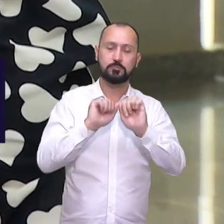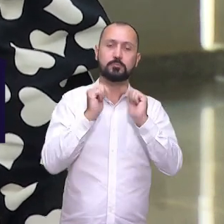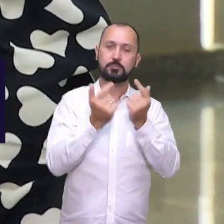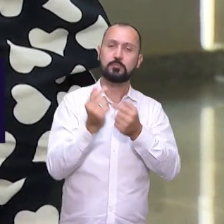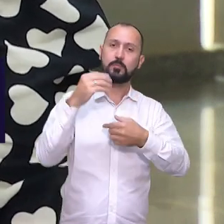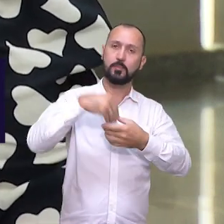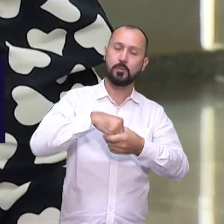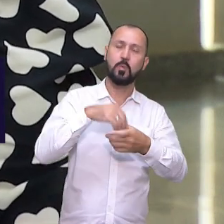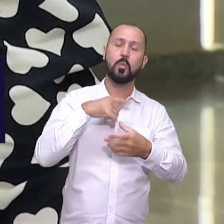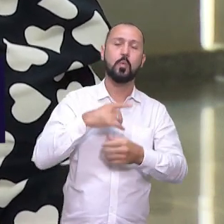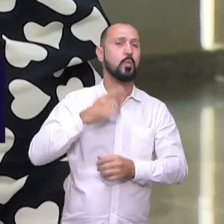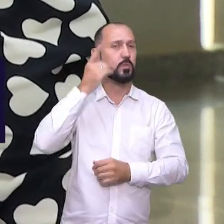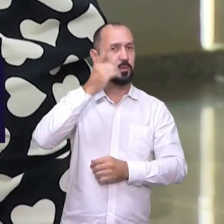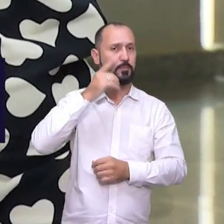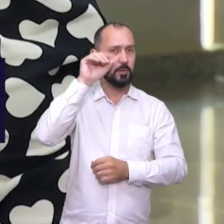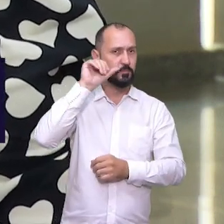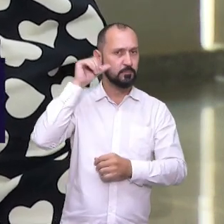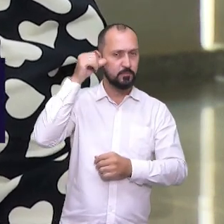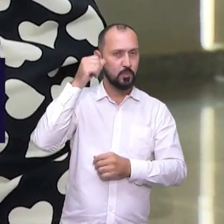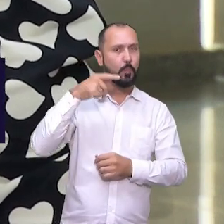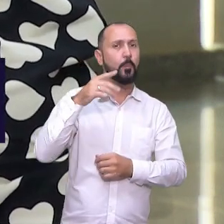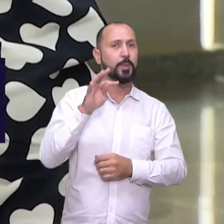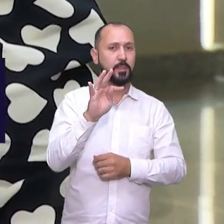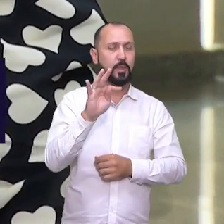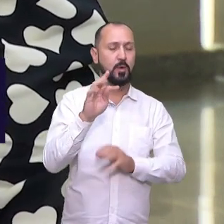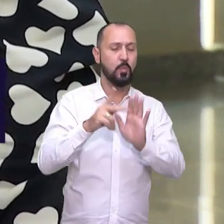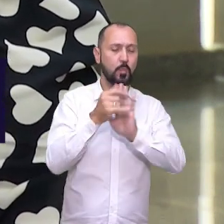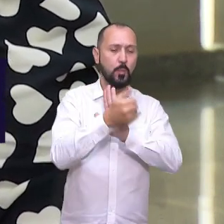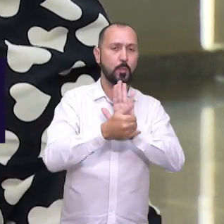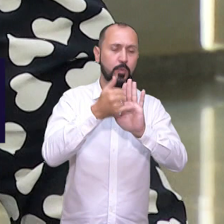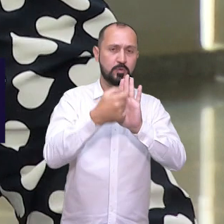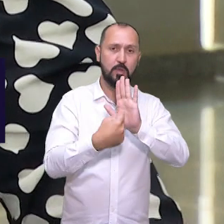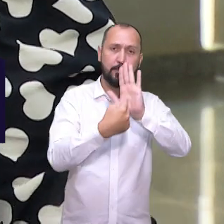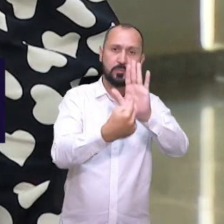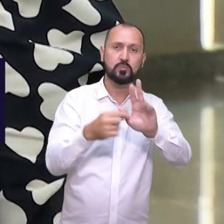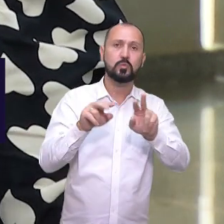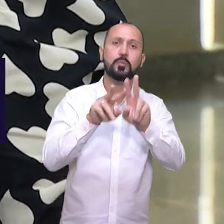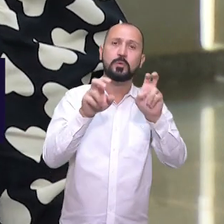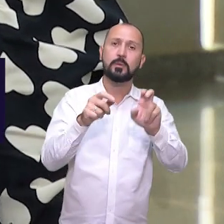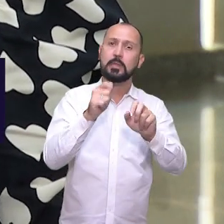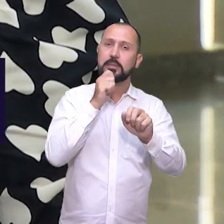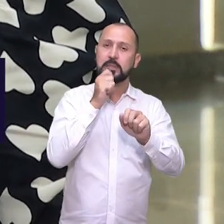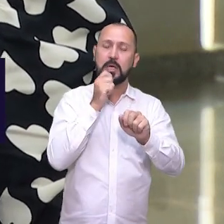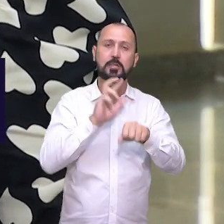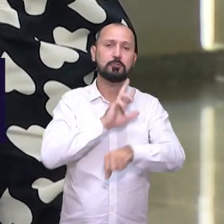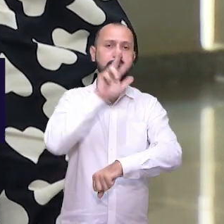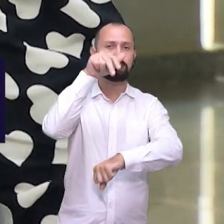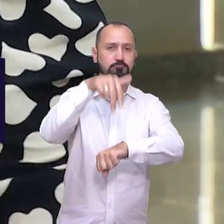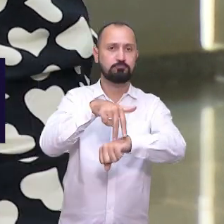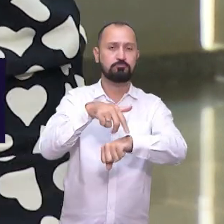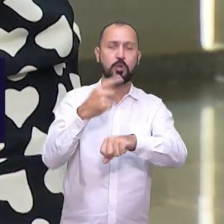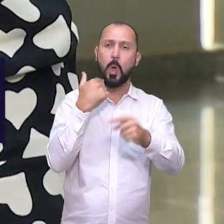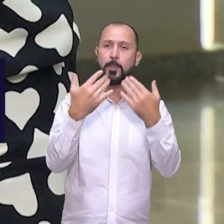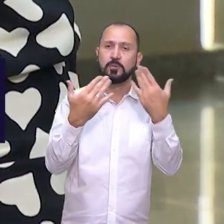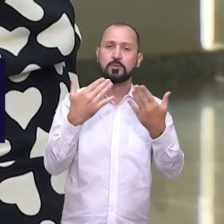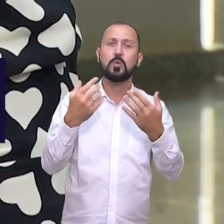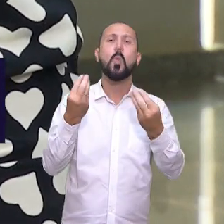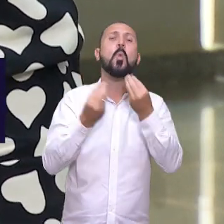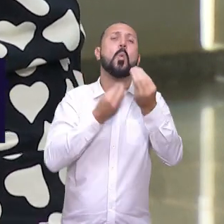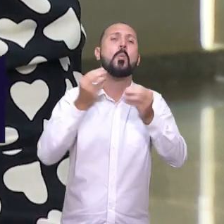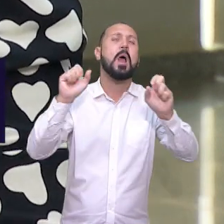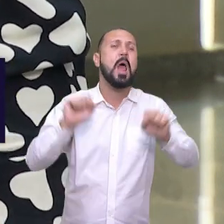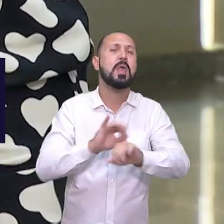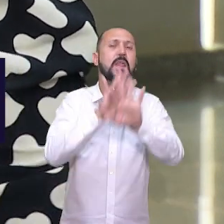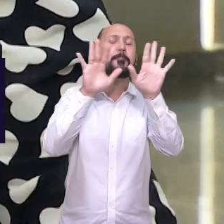virou pauta aqui na Lemes. O deputado Amarildo Cruz, do PT, apresentou um projeto sobre o tema e ainda discursou na